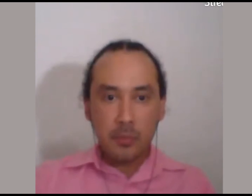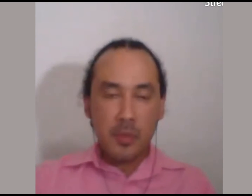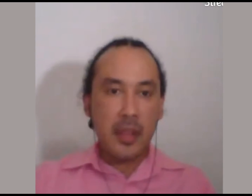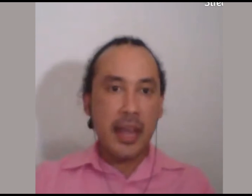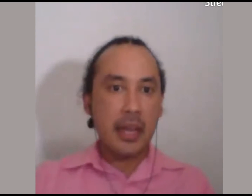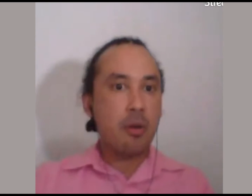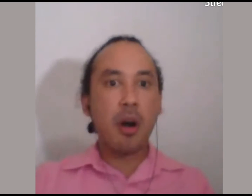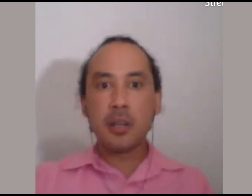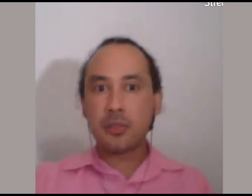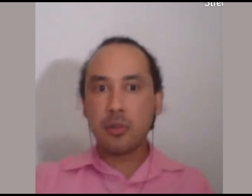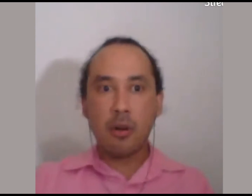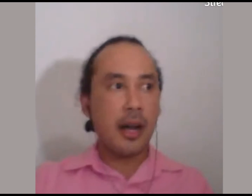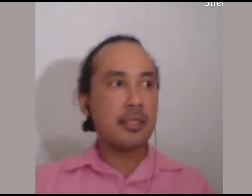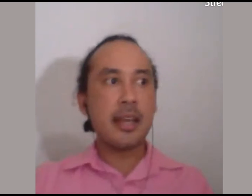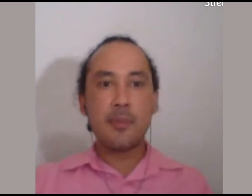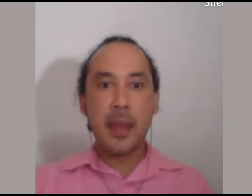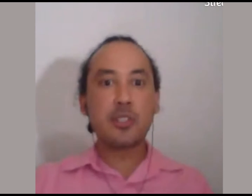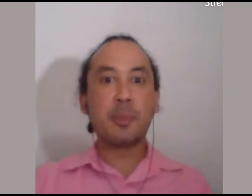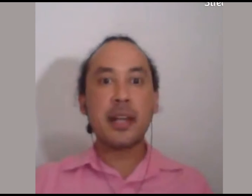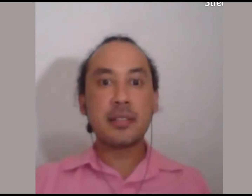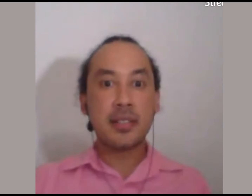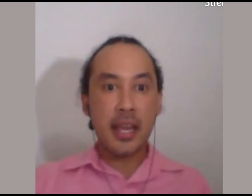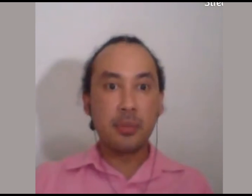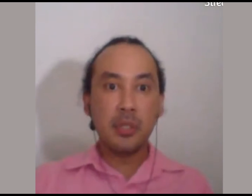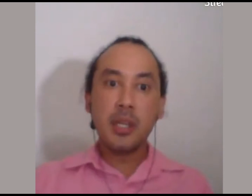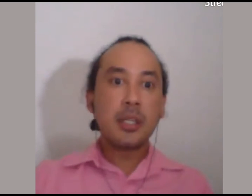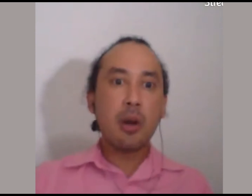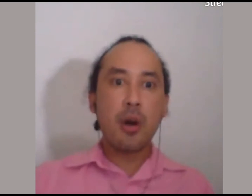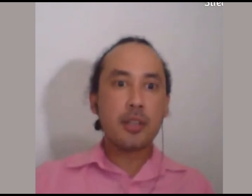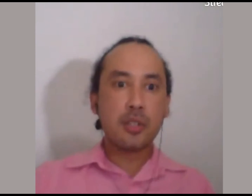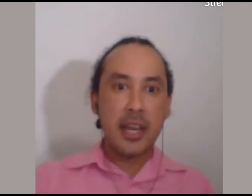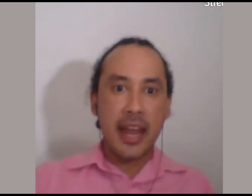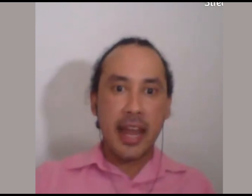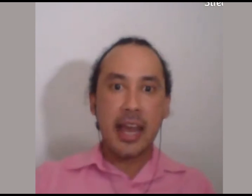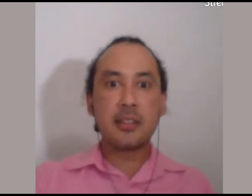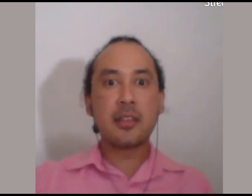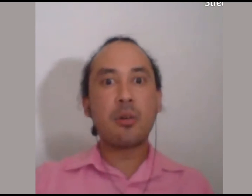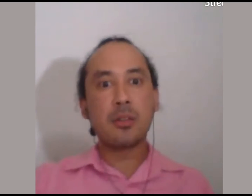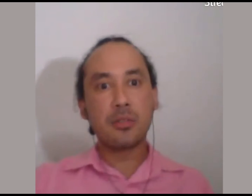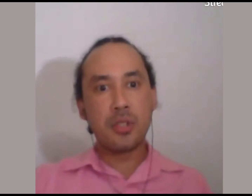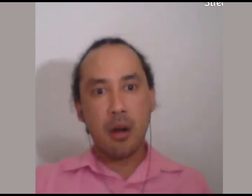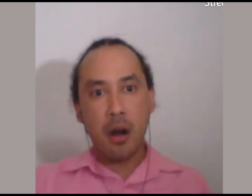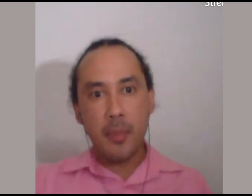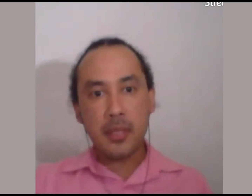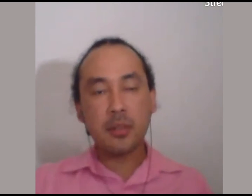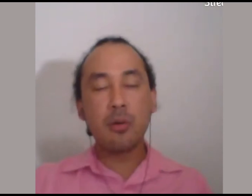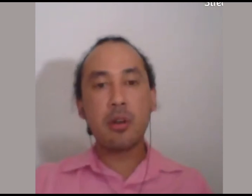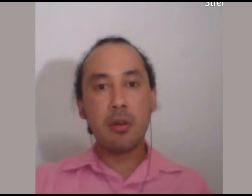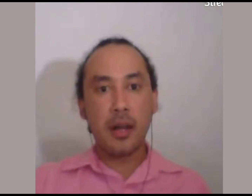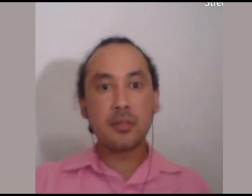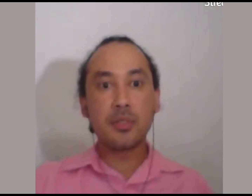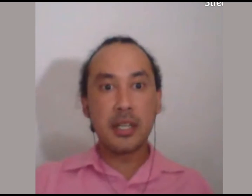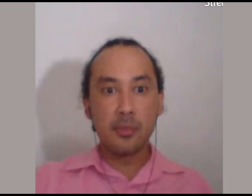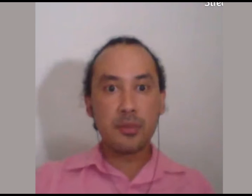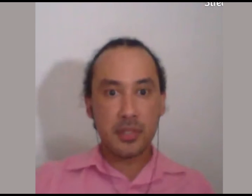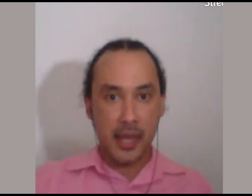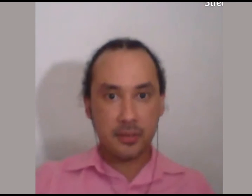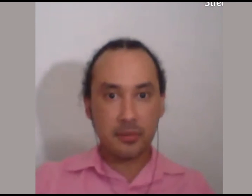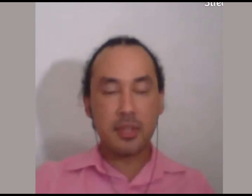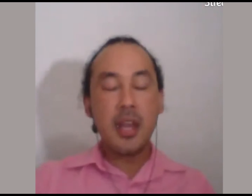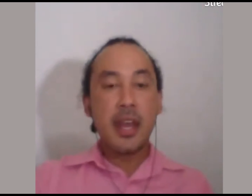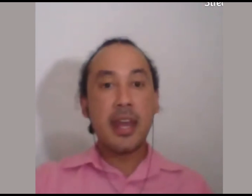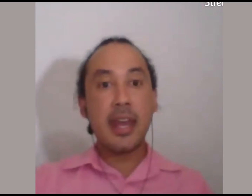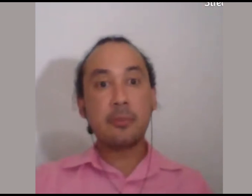identifico, né? Eu gosto, olha, e de repente eu percebo que eu gosto de mulheres, que eu gosto de homens, ou que eu gosto de ambos